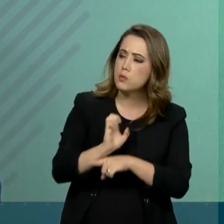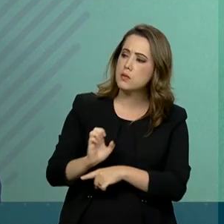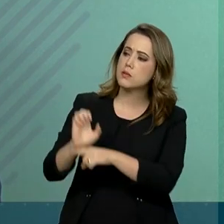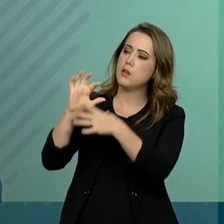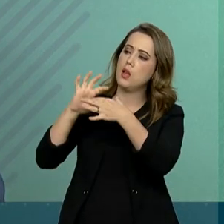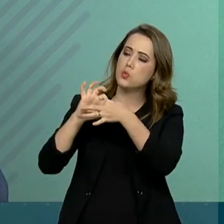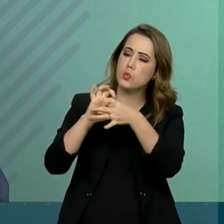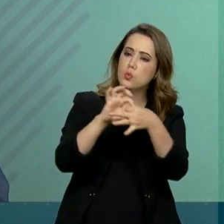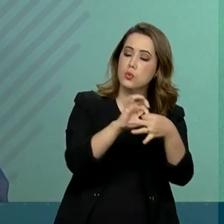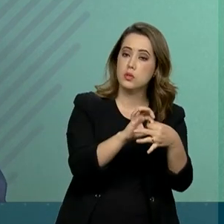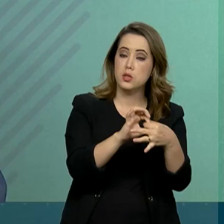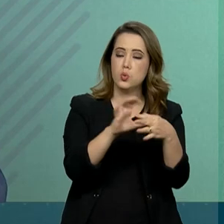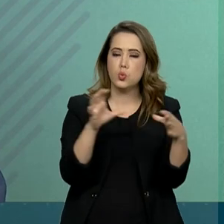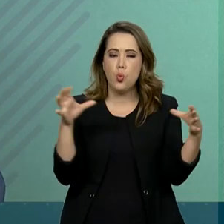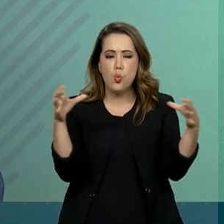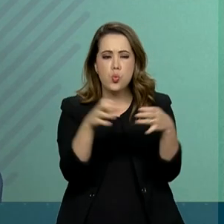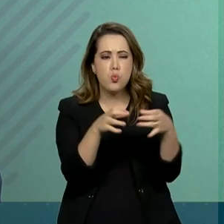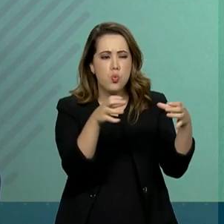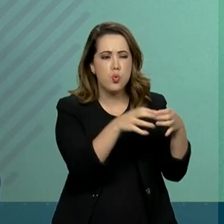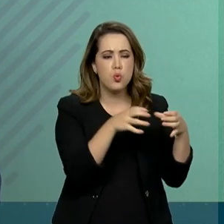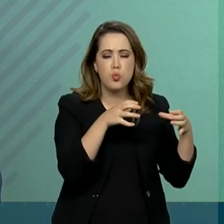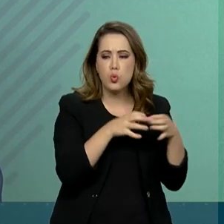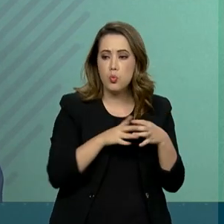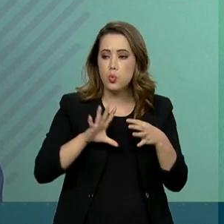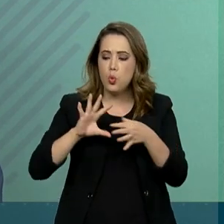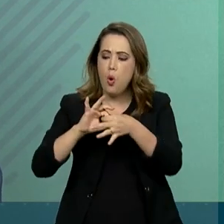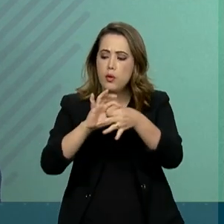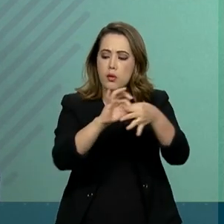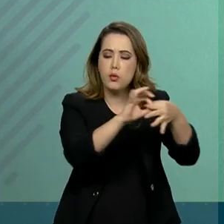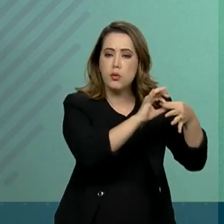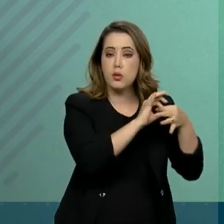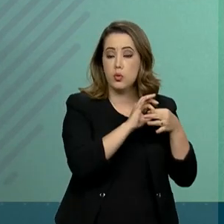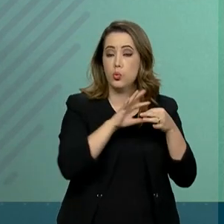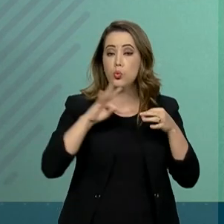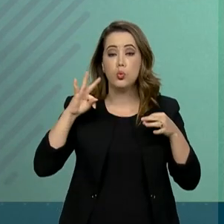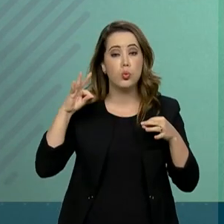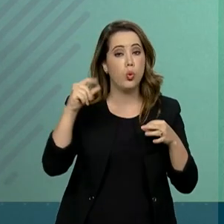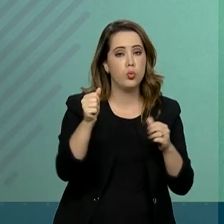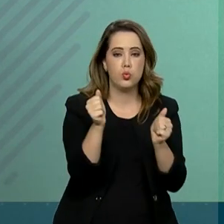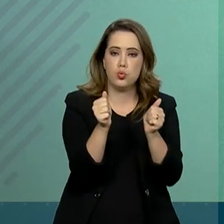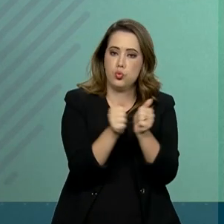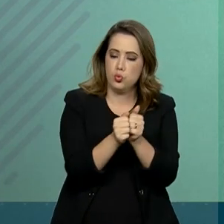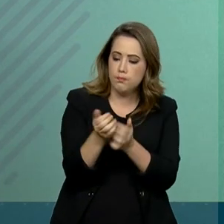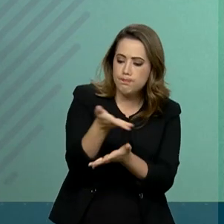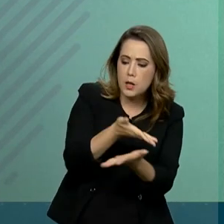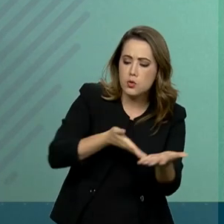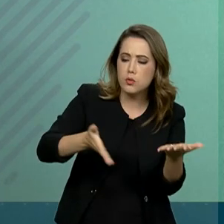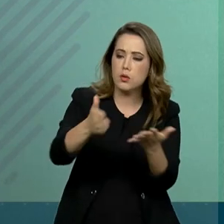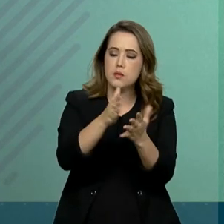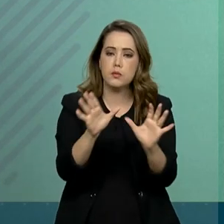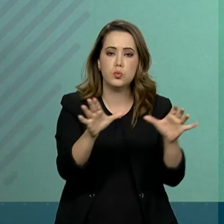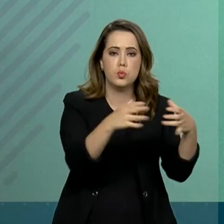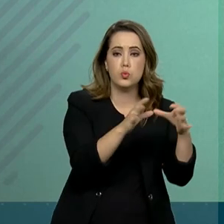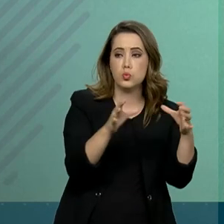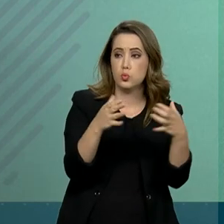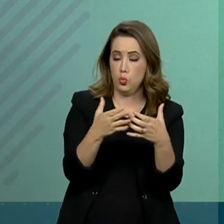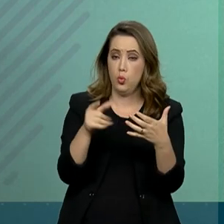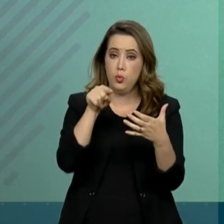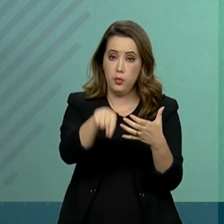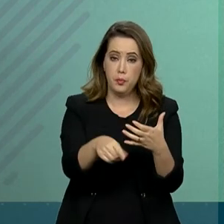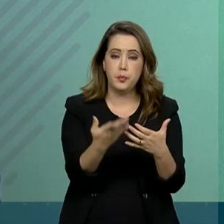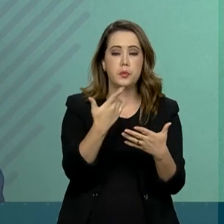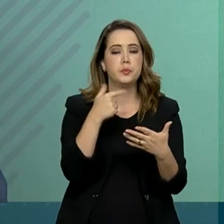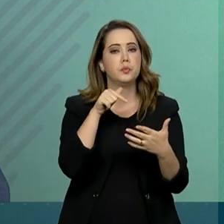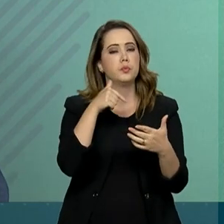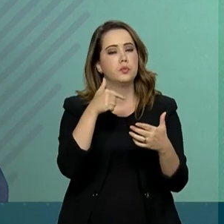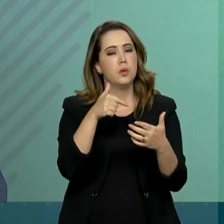e do tocantins o acordo busca na articulação entre as partes ea adoção de práticas